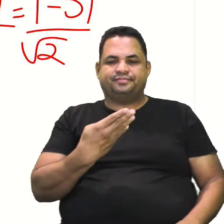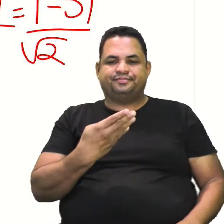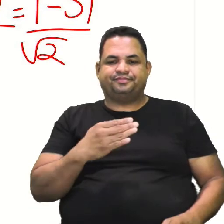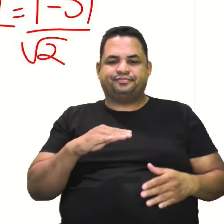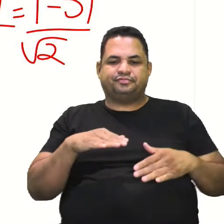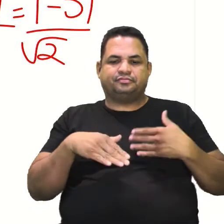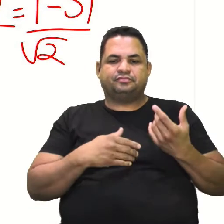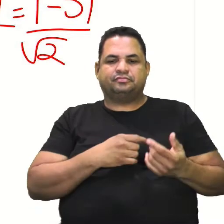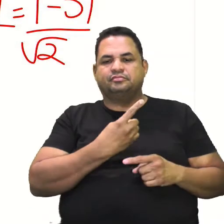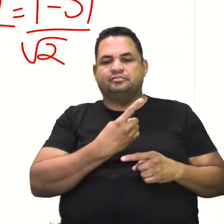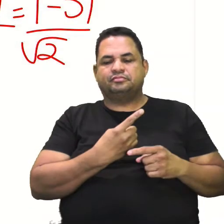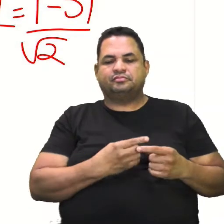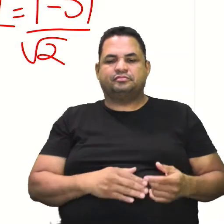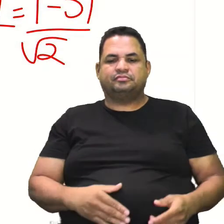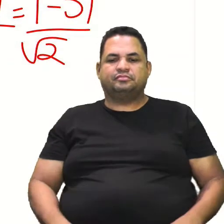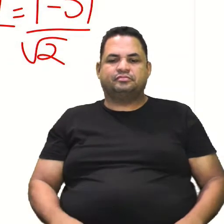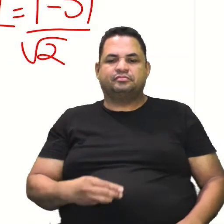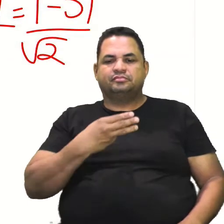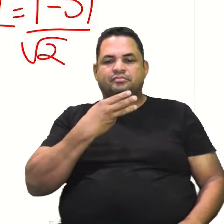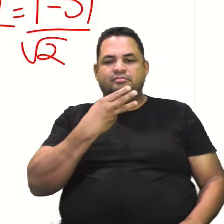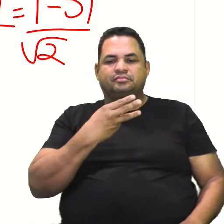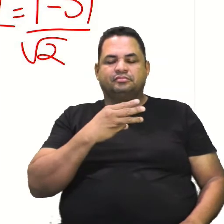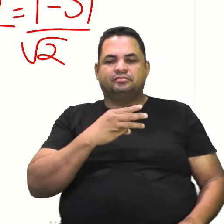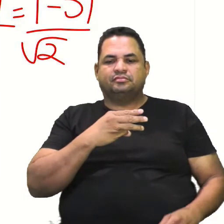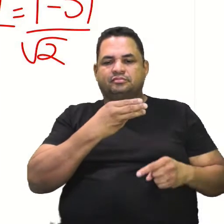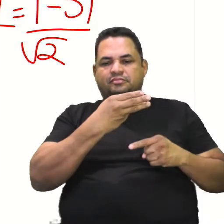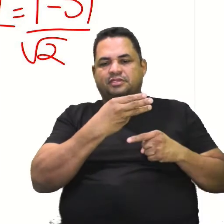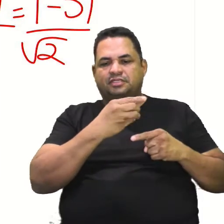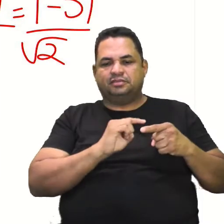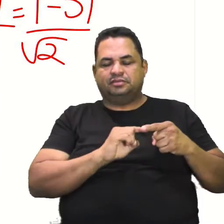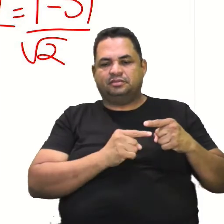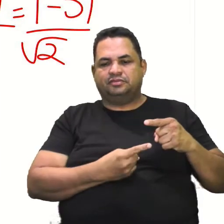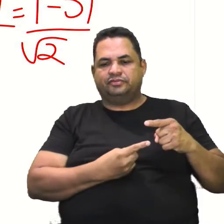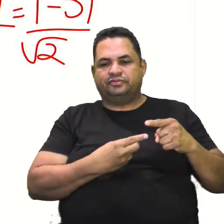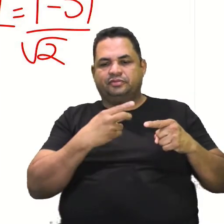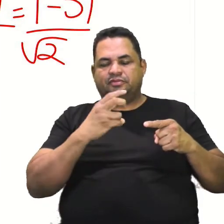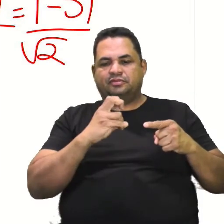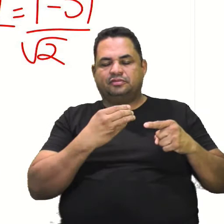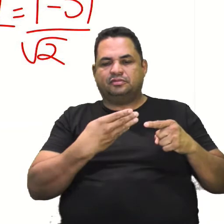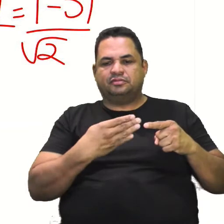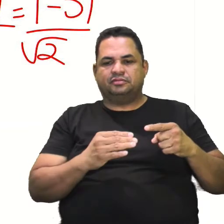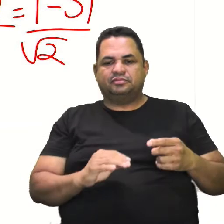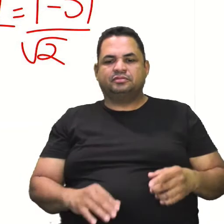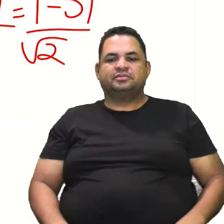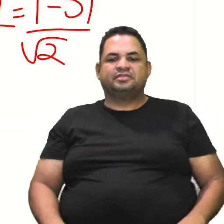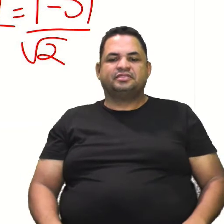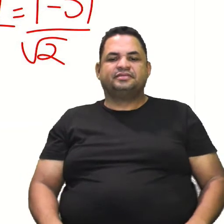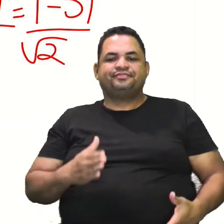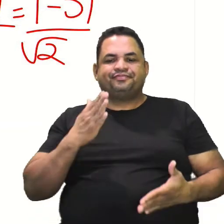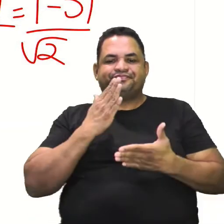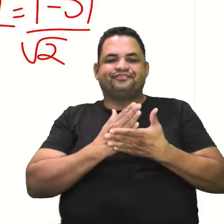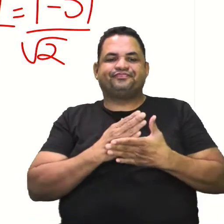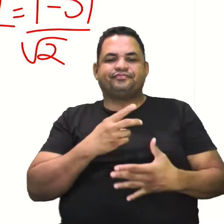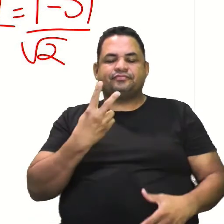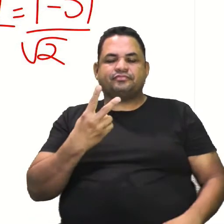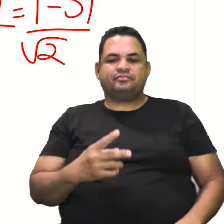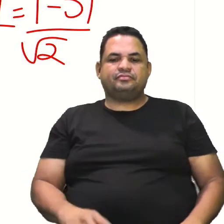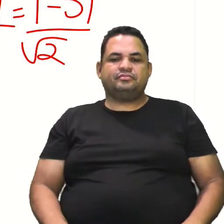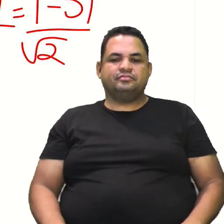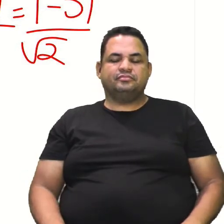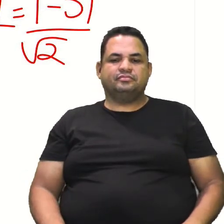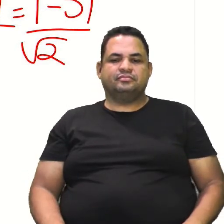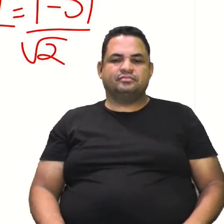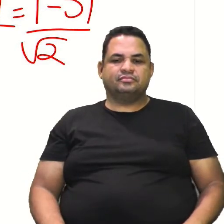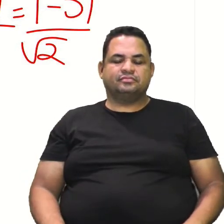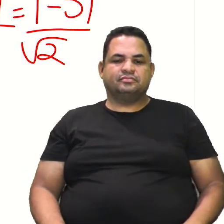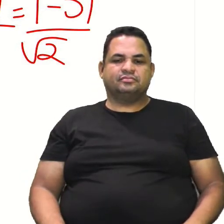1,4. Quanto é, então, aproximadamente 3 dividido por 1,4? Se fosse 1,5? Dava 2. Era metade, né? E 1,5 é